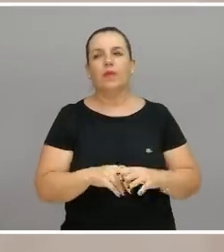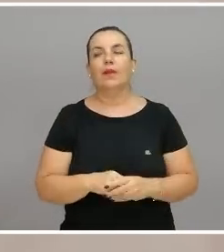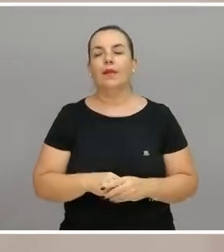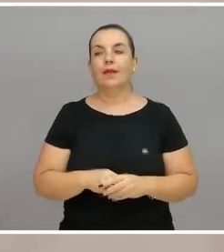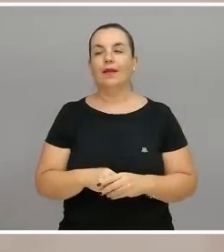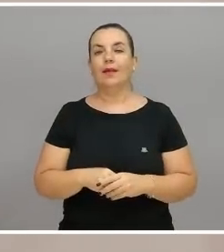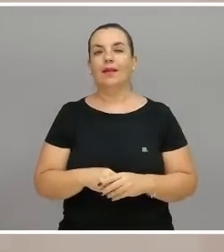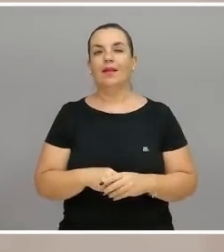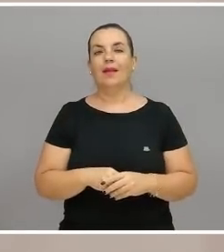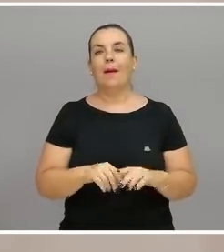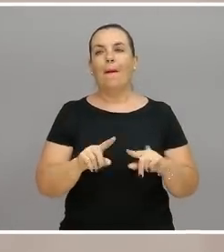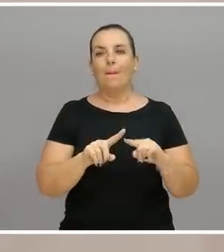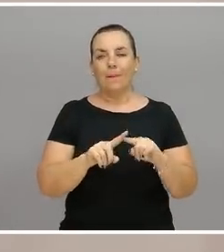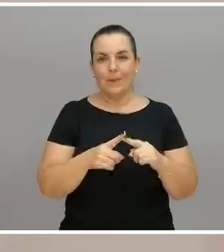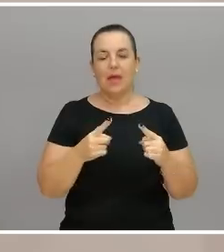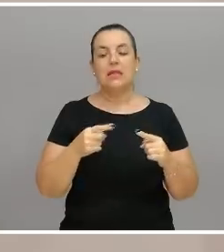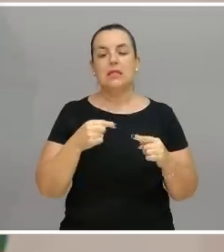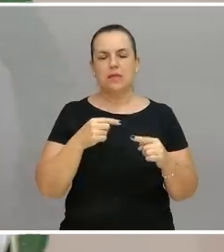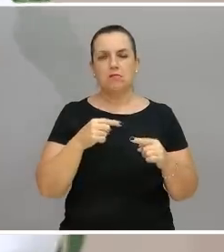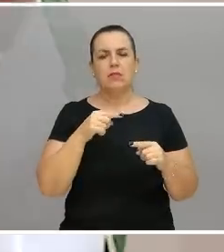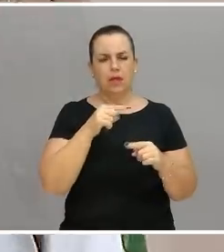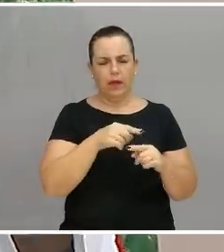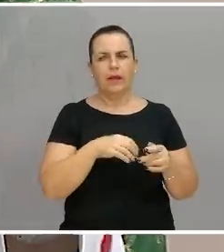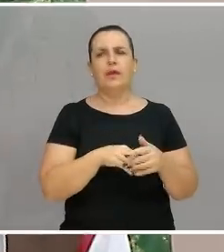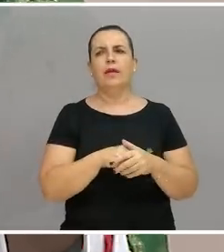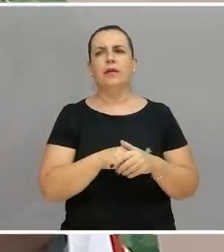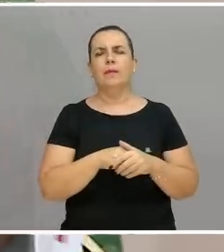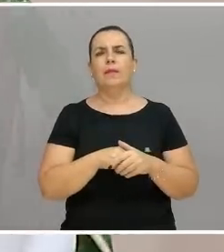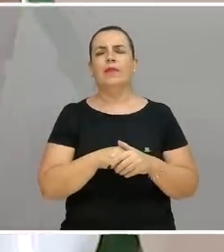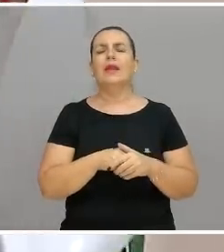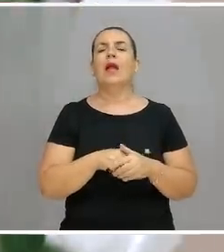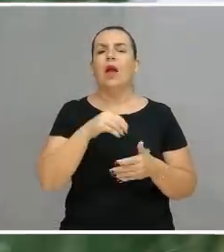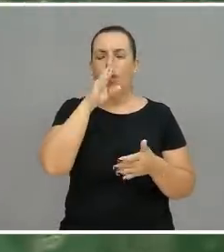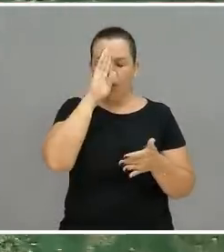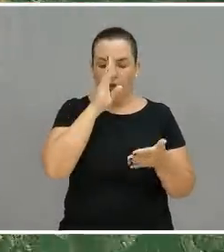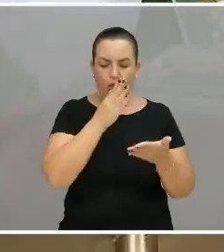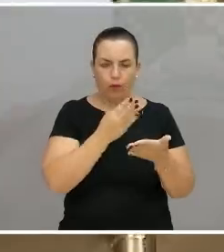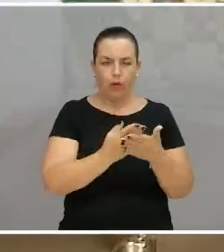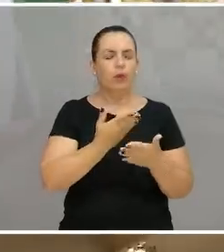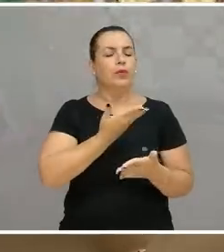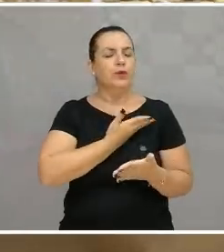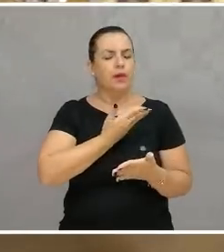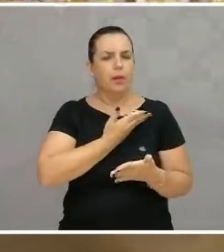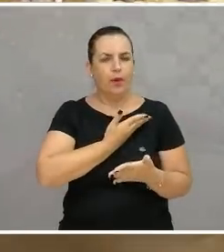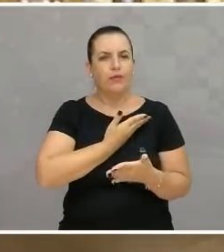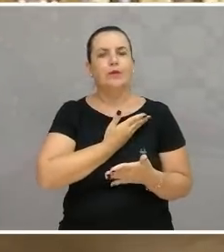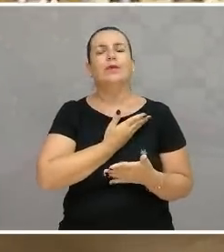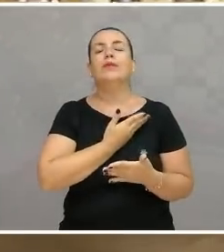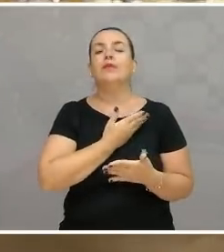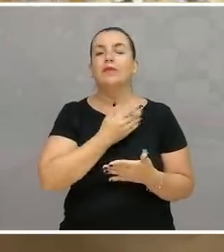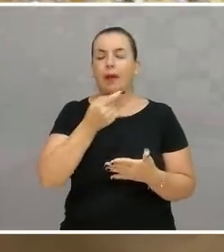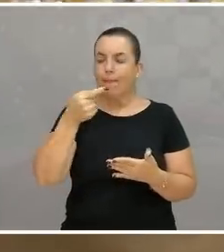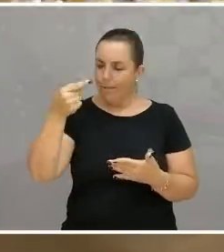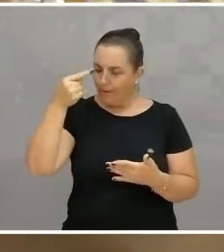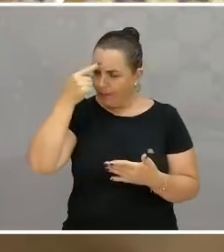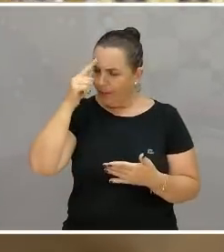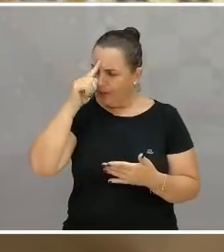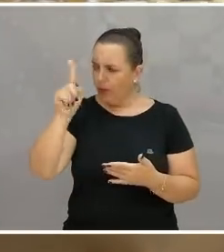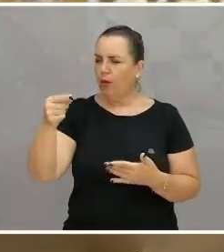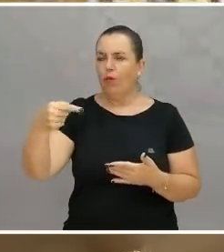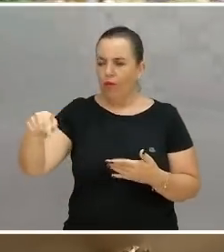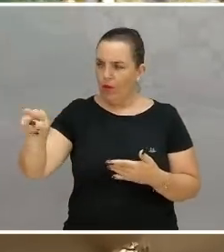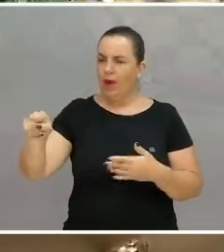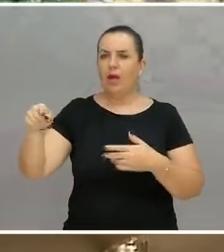onde ele mesmo devia ir, para fazer o quê? Para apresentar,